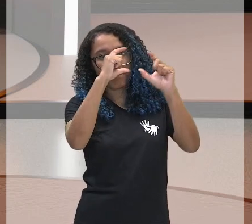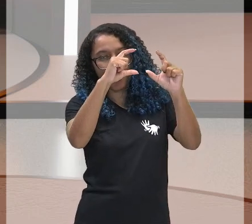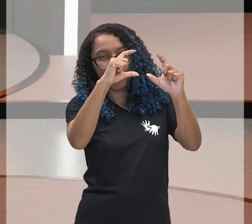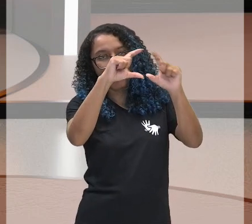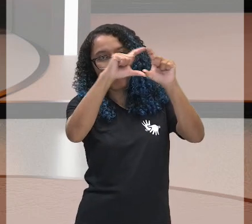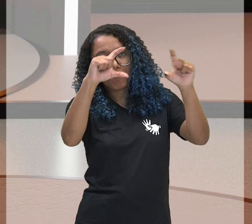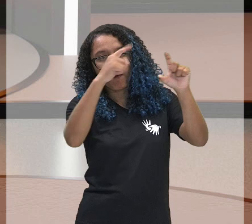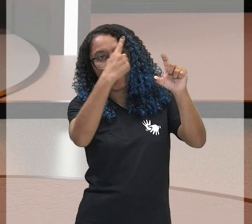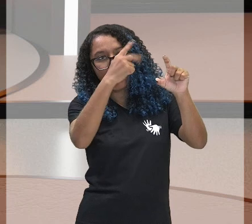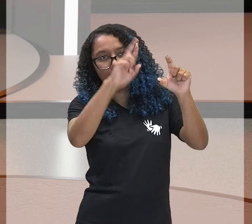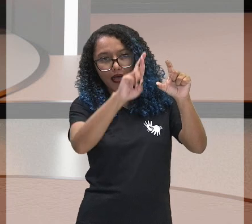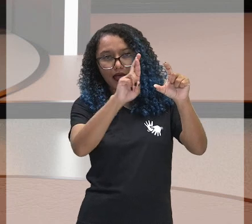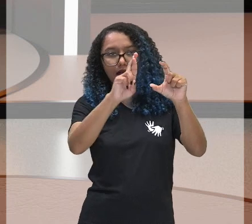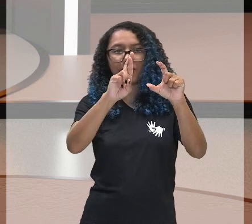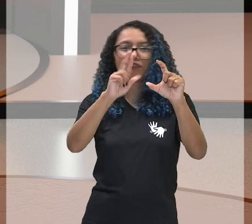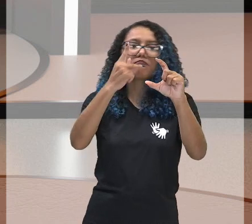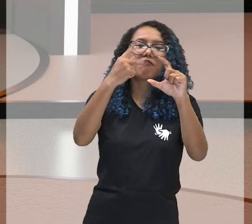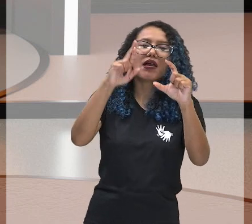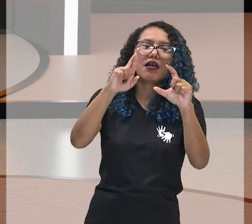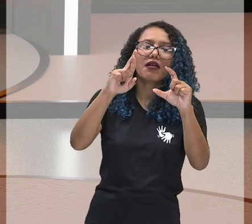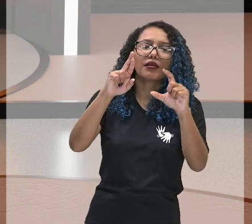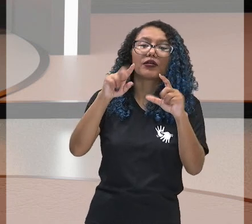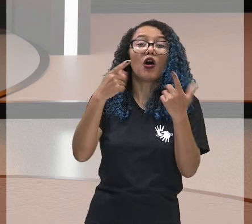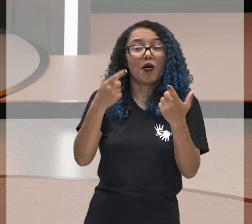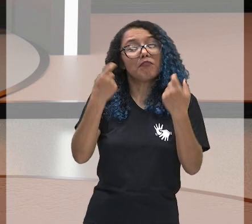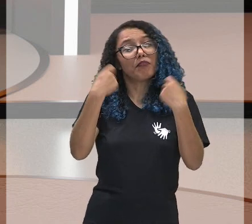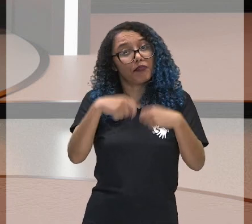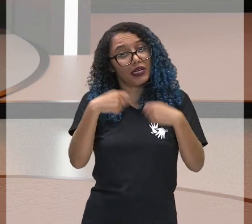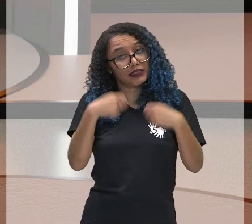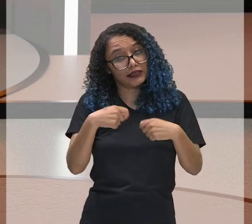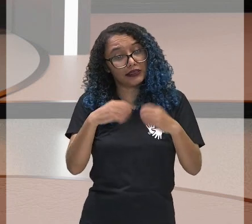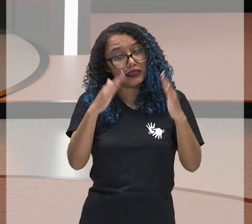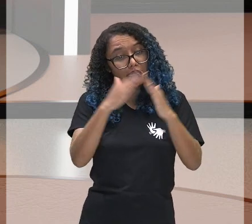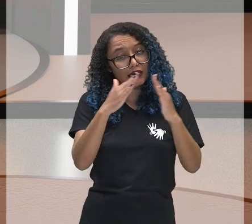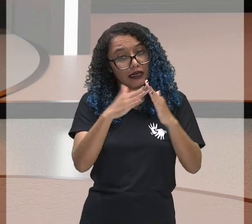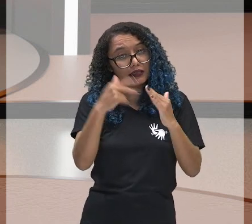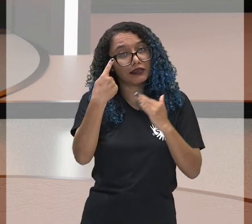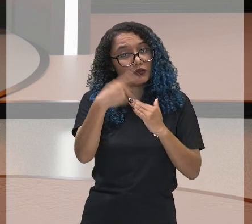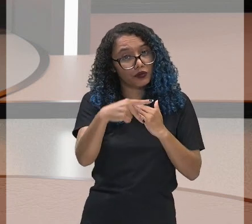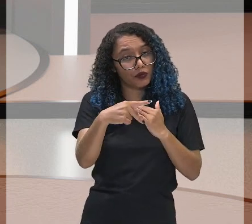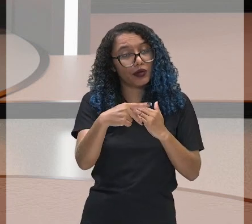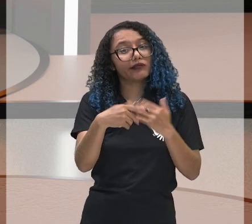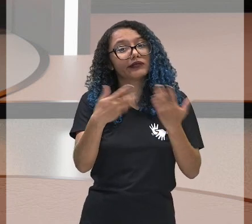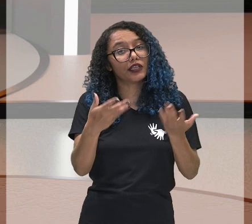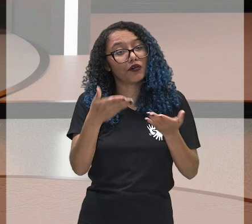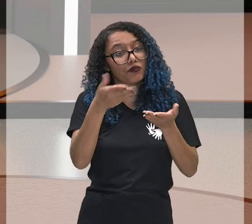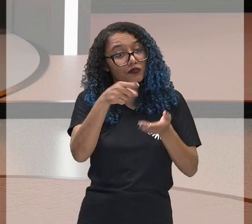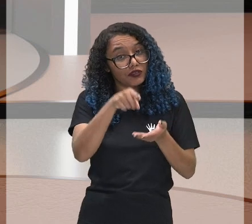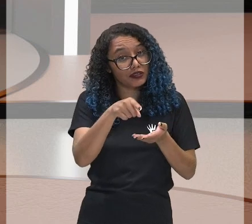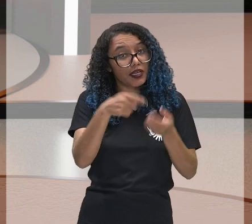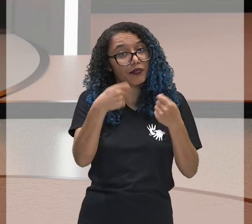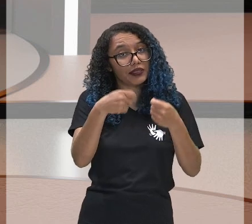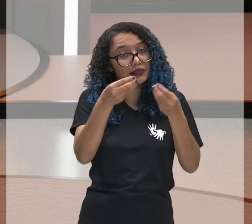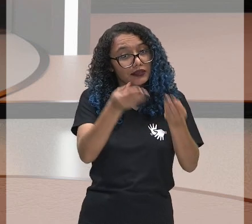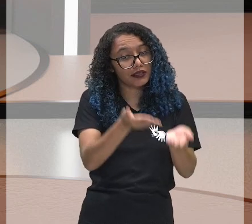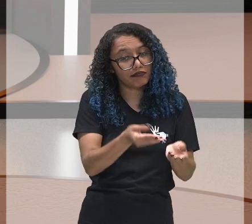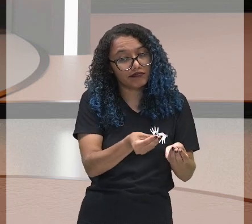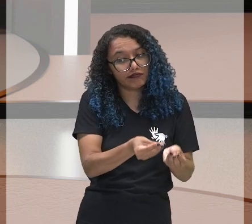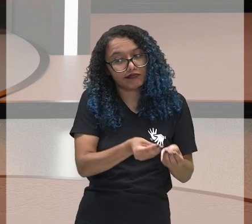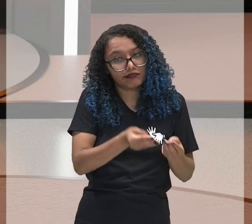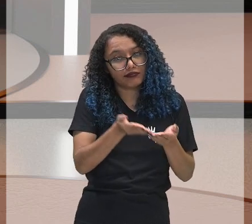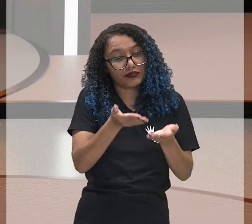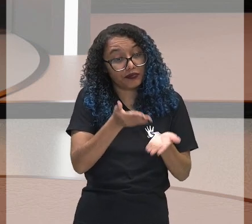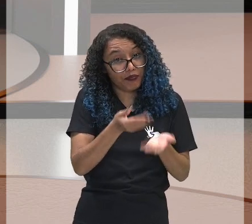olha, a gente vai precisar de sua casa, então você vai ser convidado a